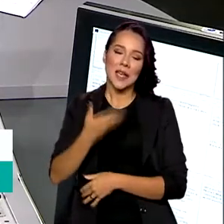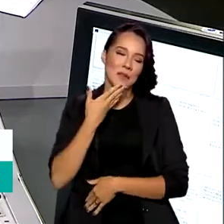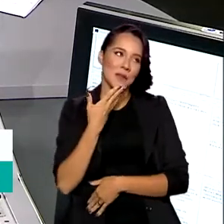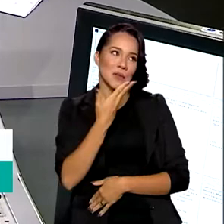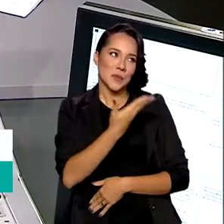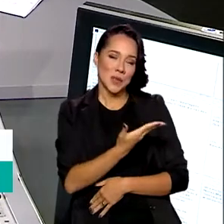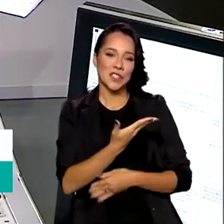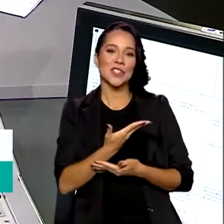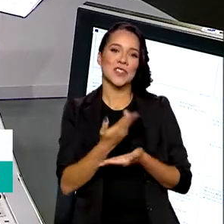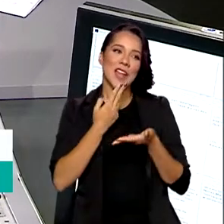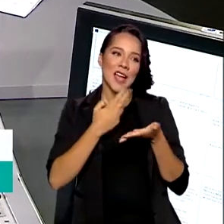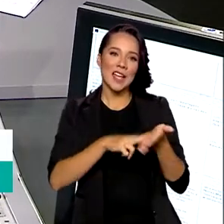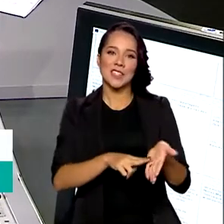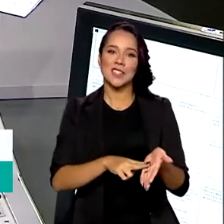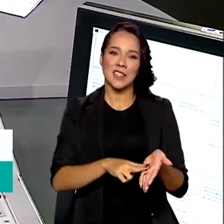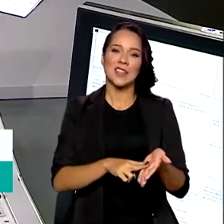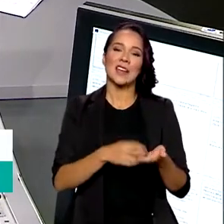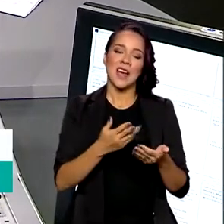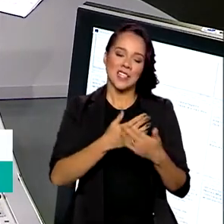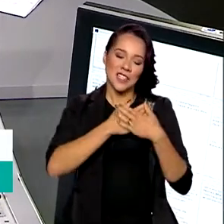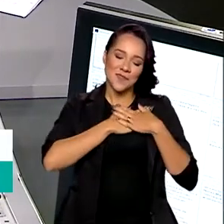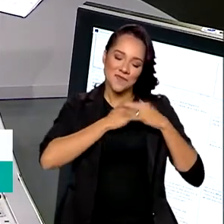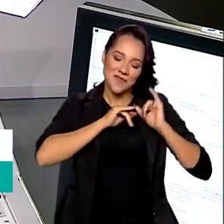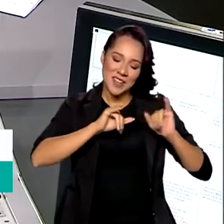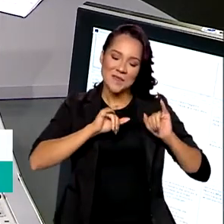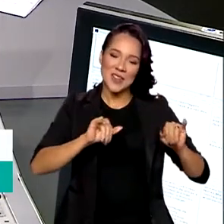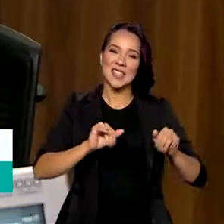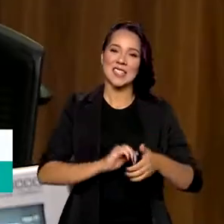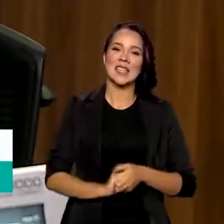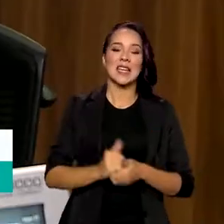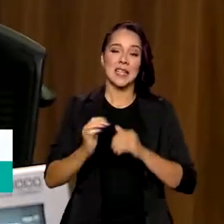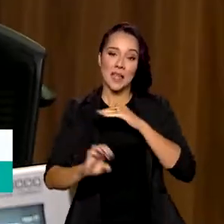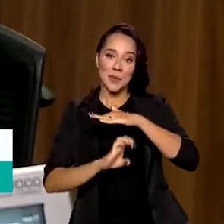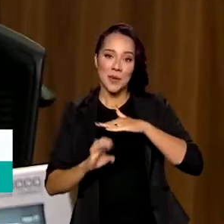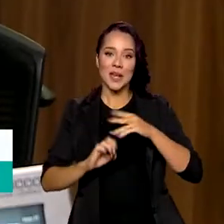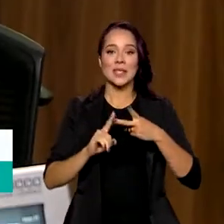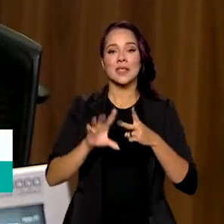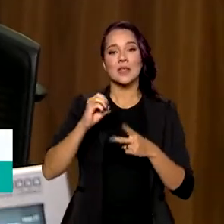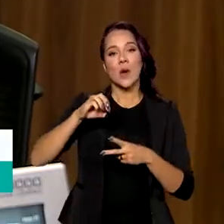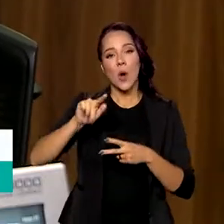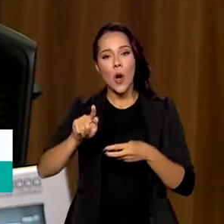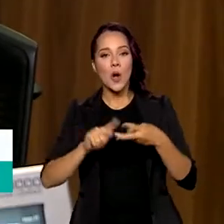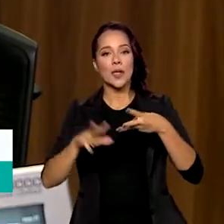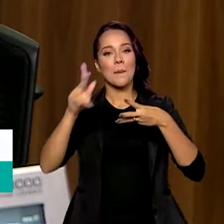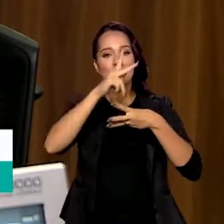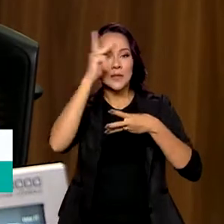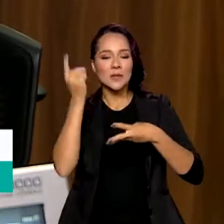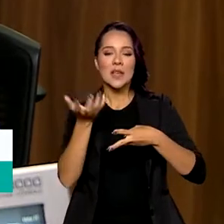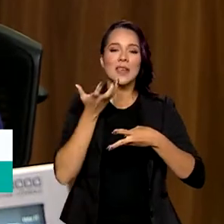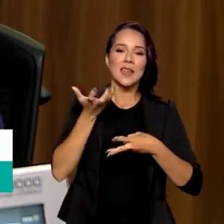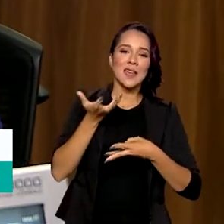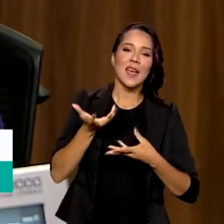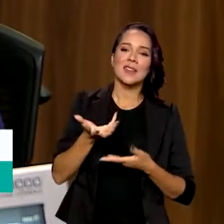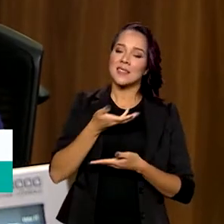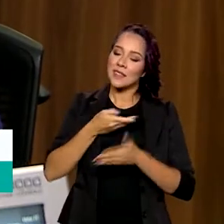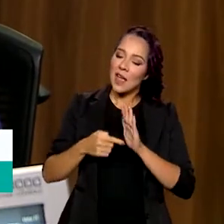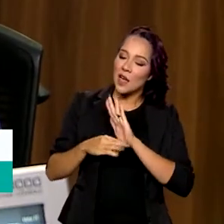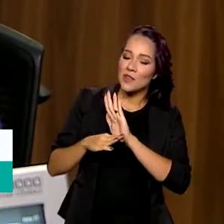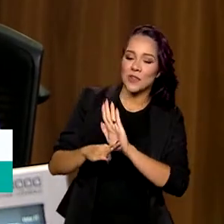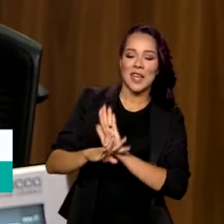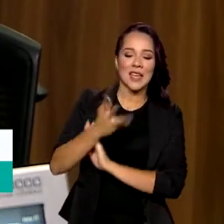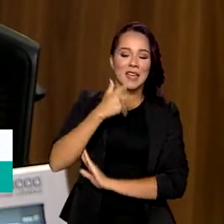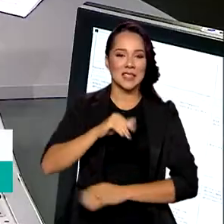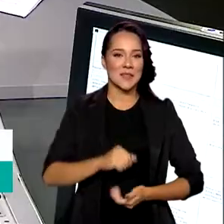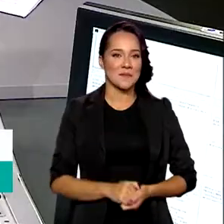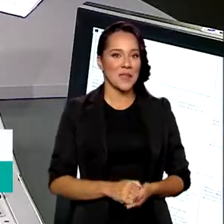faz um pedido essa é uma campanha que mora no nosso coração e que envolve empresas ONGs pessoas que querem ser o Noel de alguém